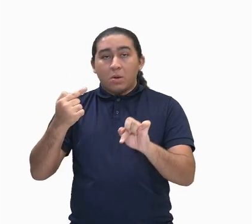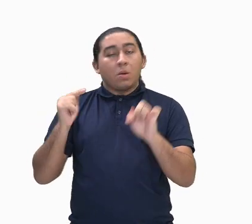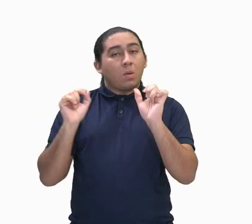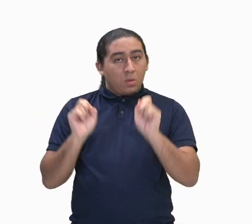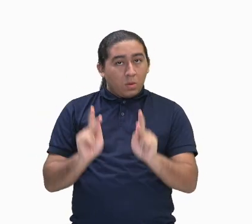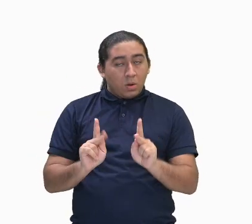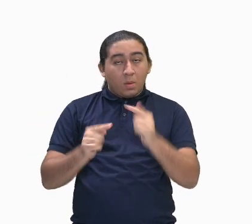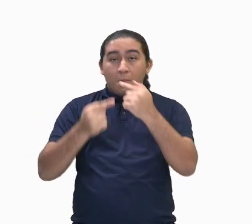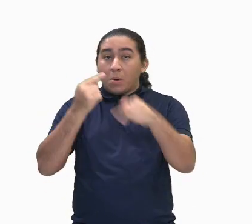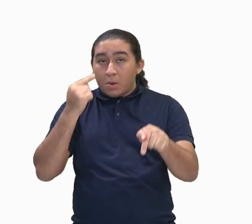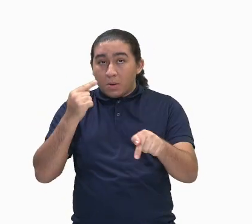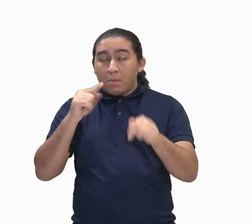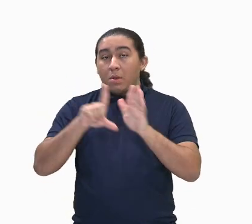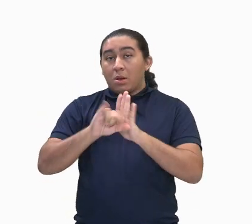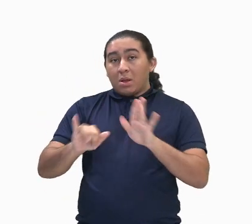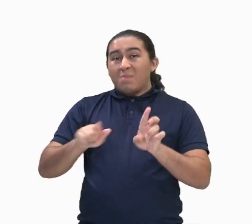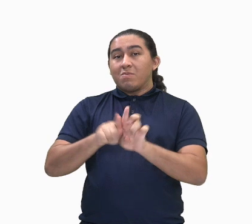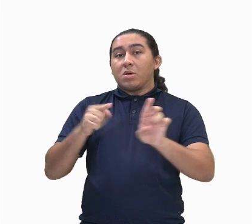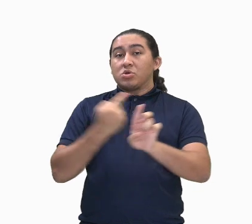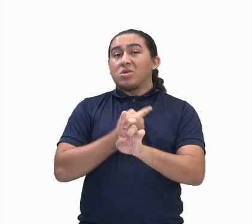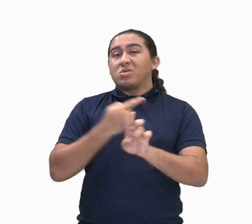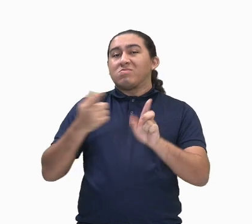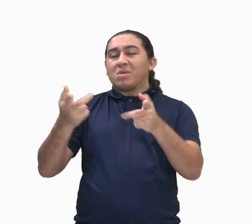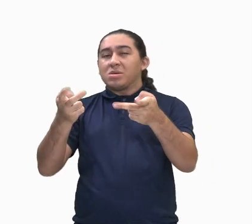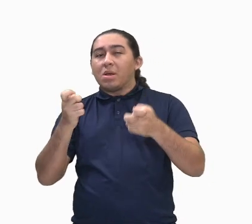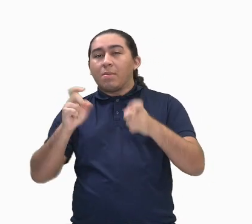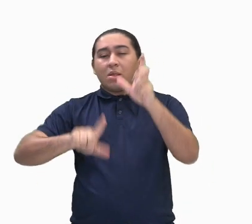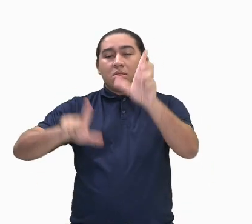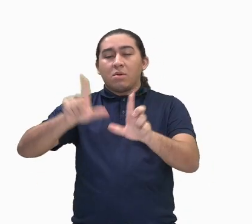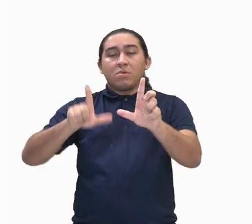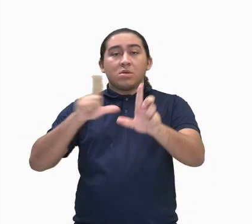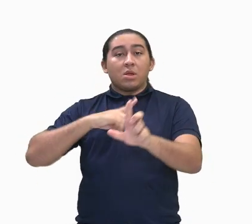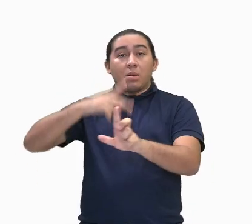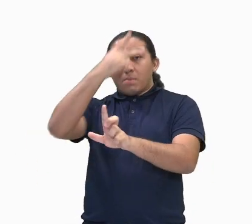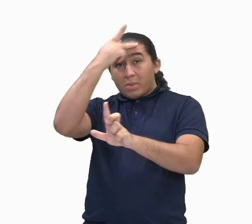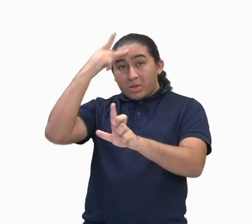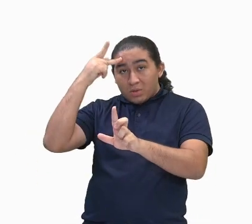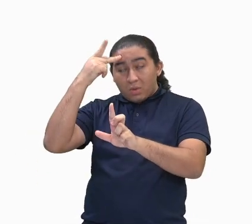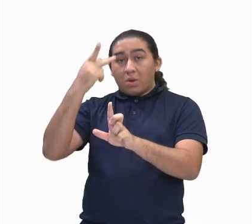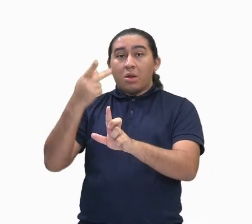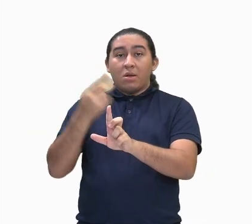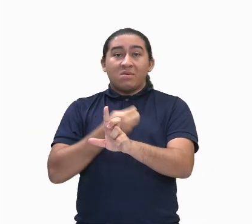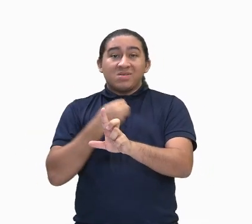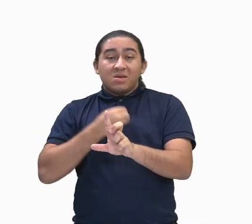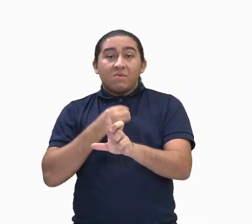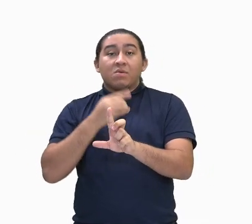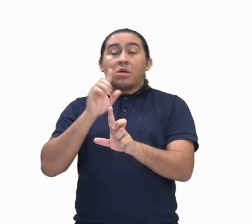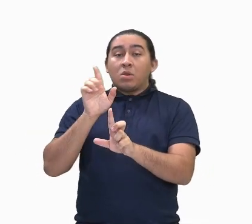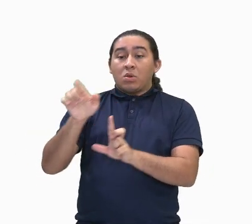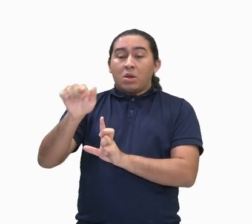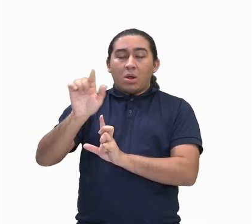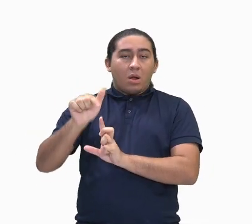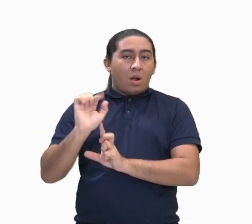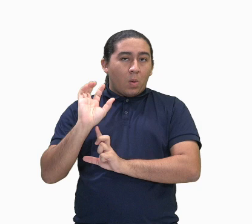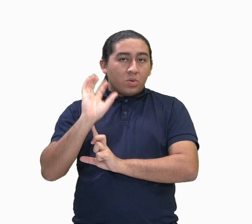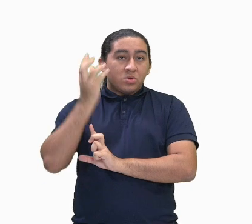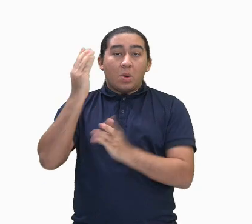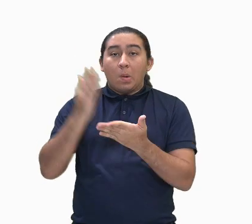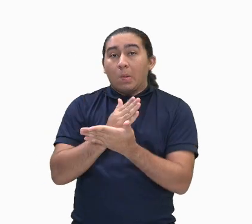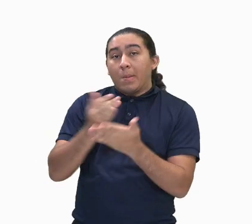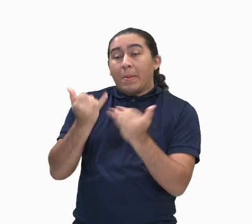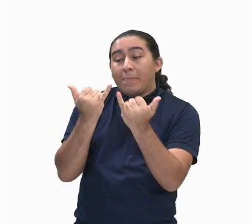embora de vez em quando a gente veja nos noticiários, né, pessoas vivendo em situações análogas à escravidão, não